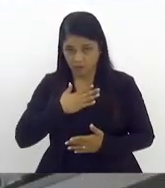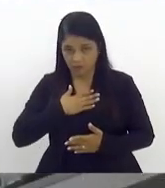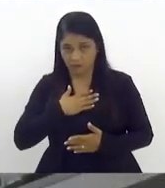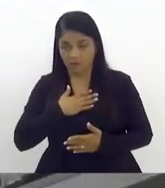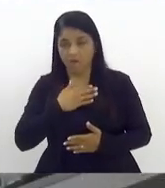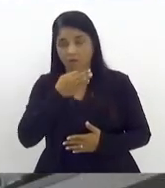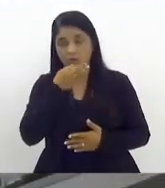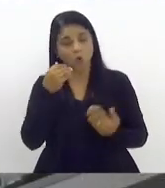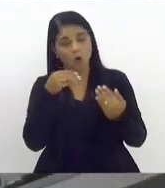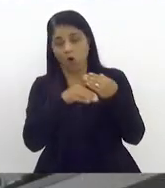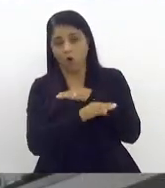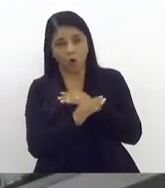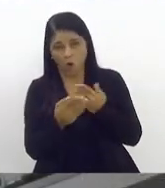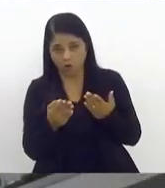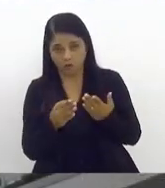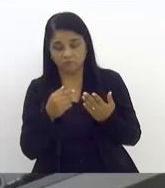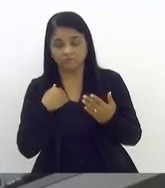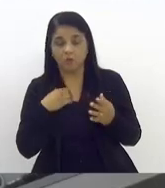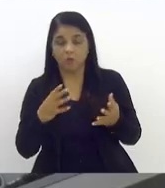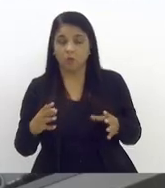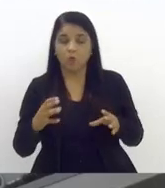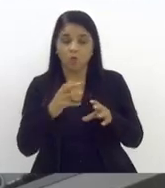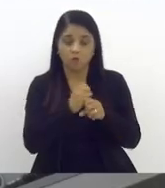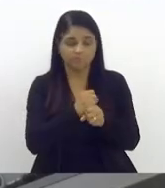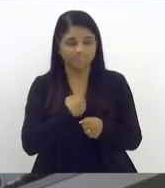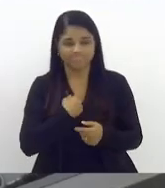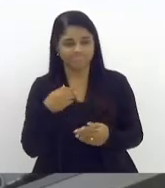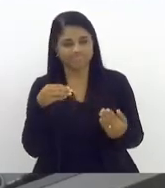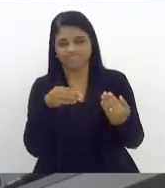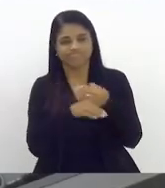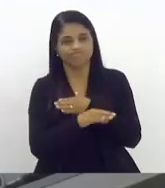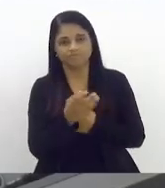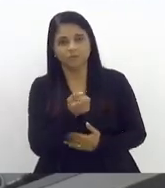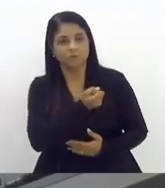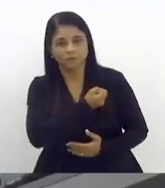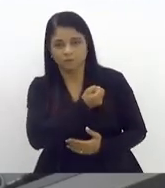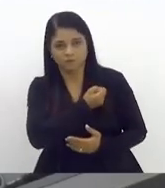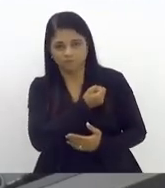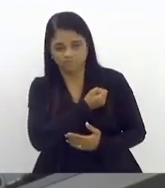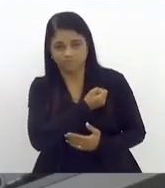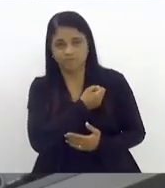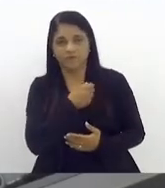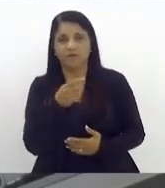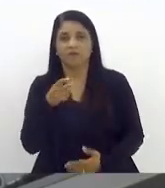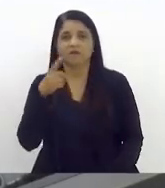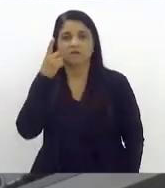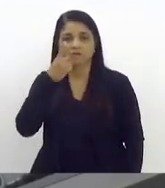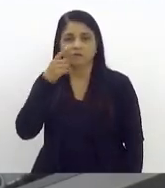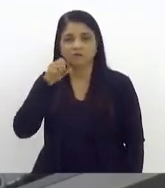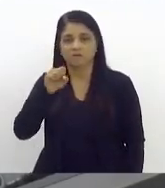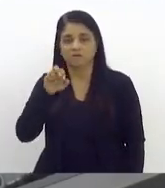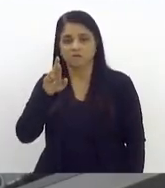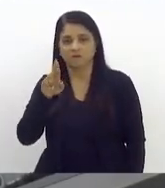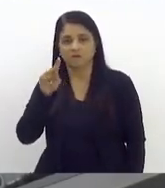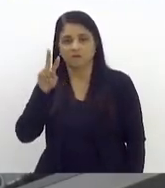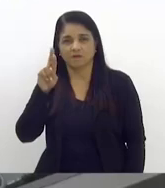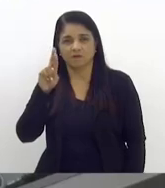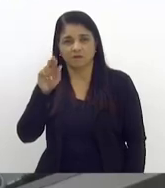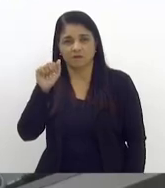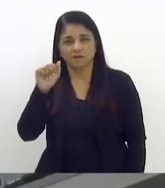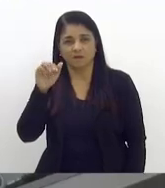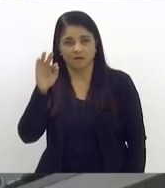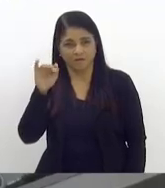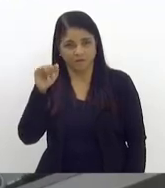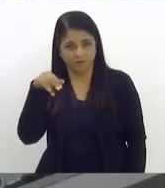era quantificar, mas não concordo com os números. Assiste razão, deputado Serafini, da razoabilidade, e Vossa Excelência também,